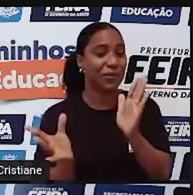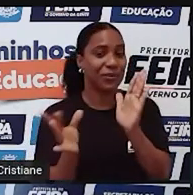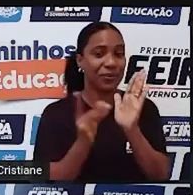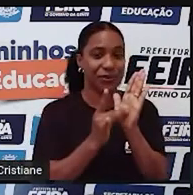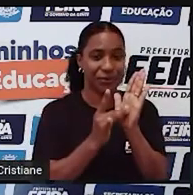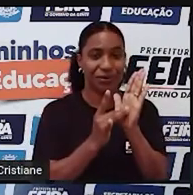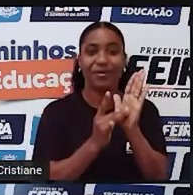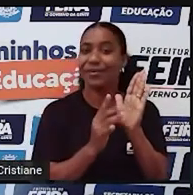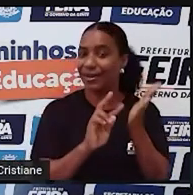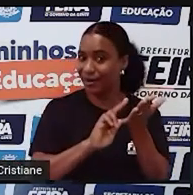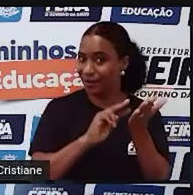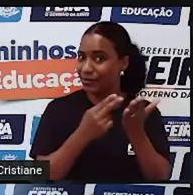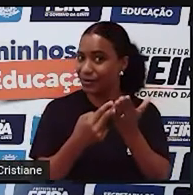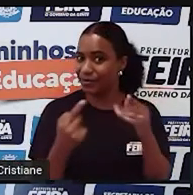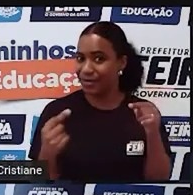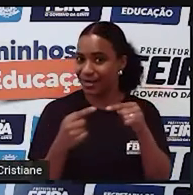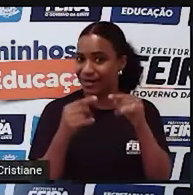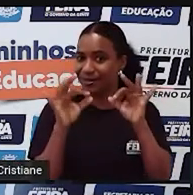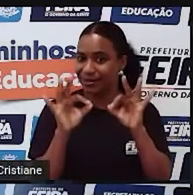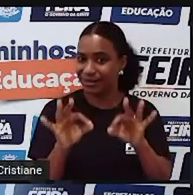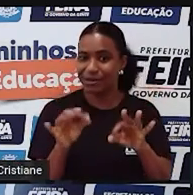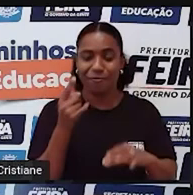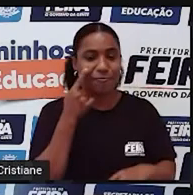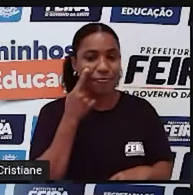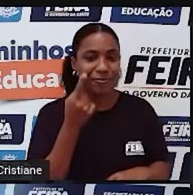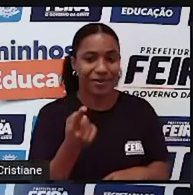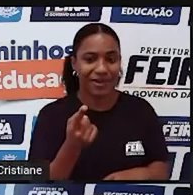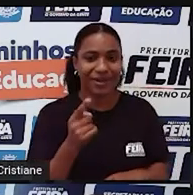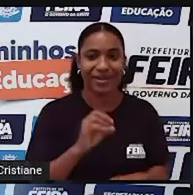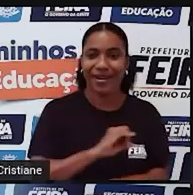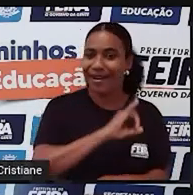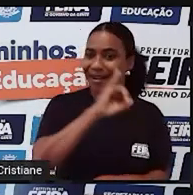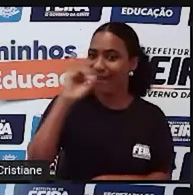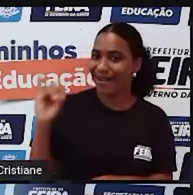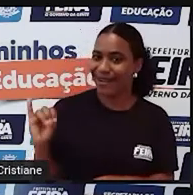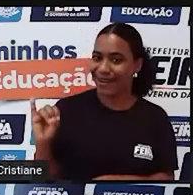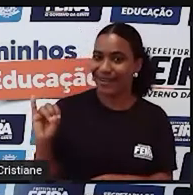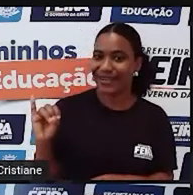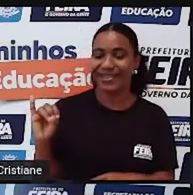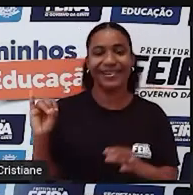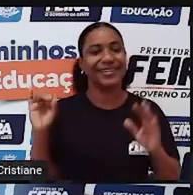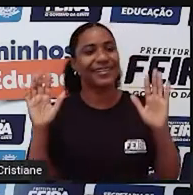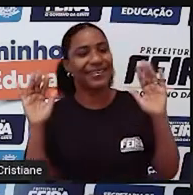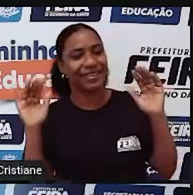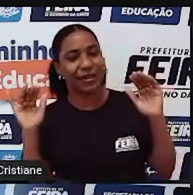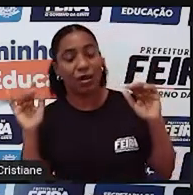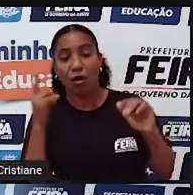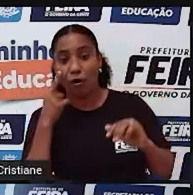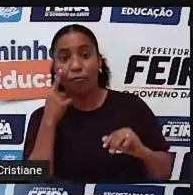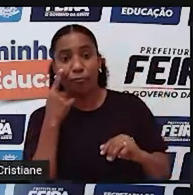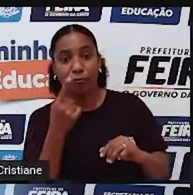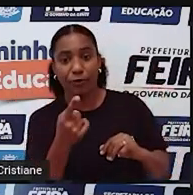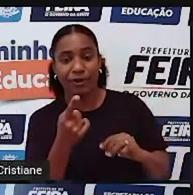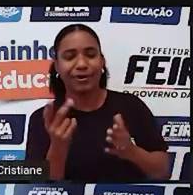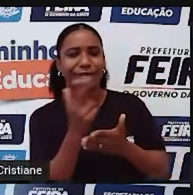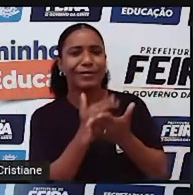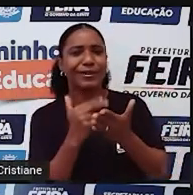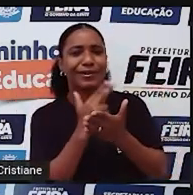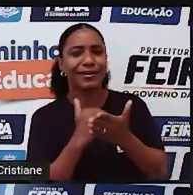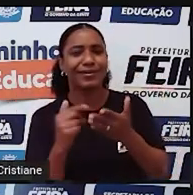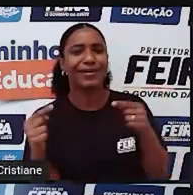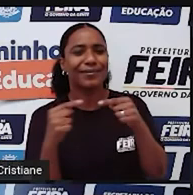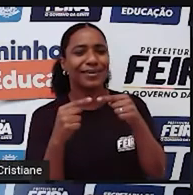Então vejam aqui o exemplo que nós fizemos. Number one, hi, hello, e colocamos aqui a imagem de